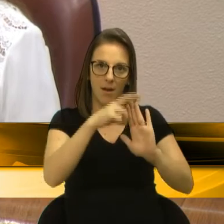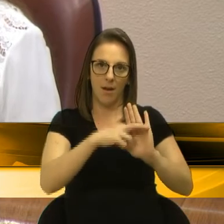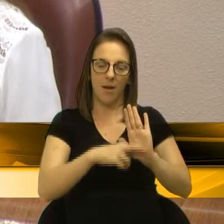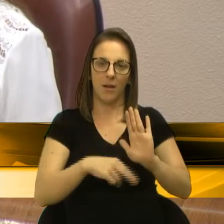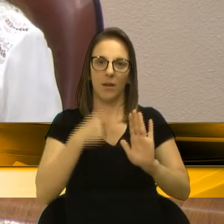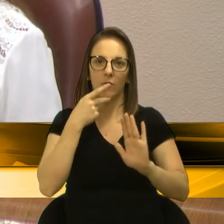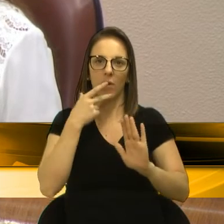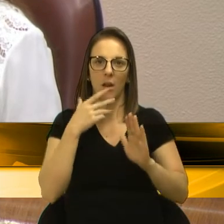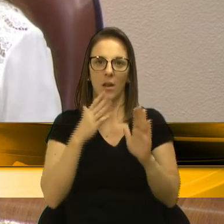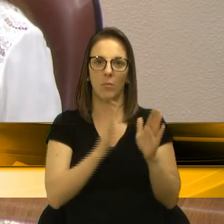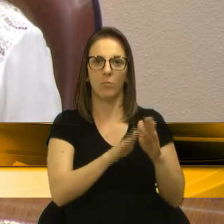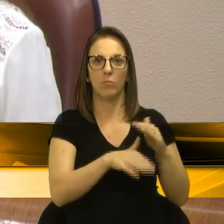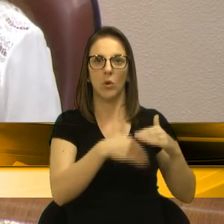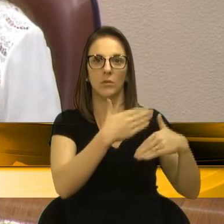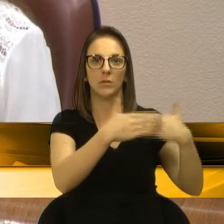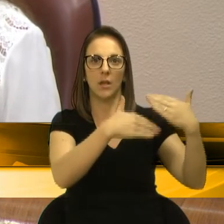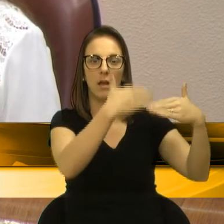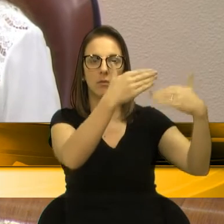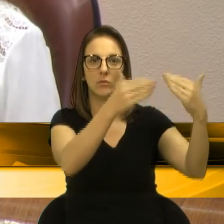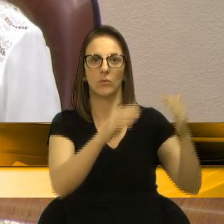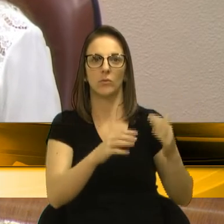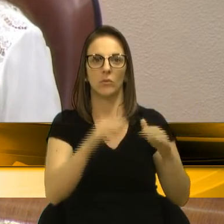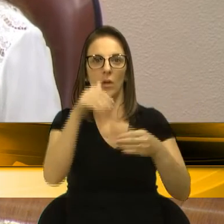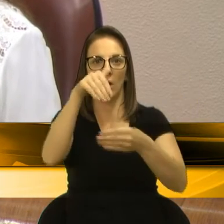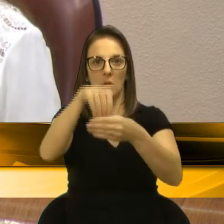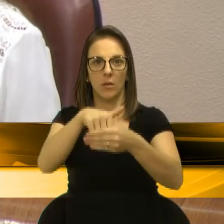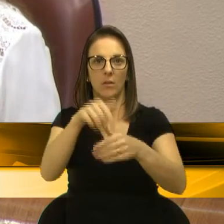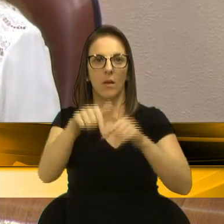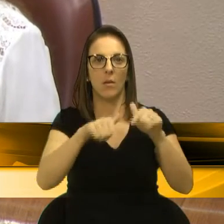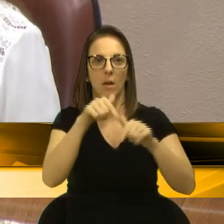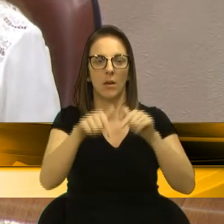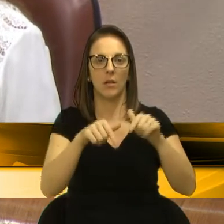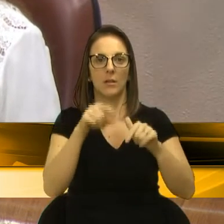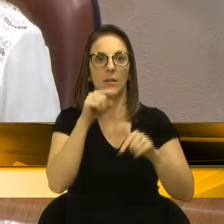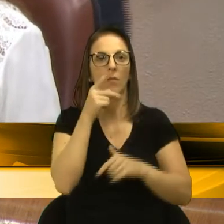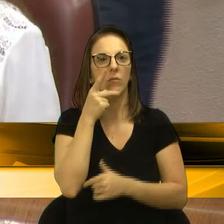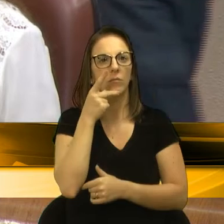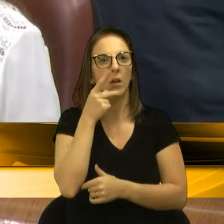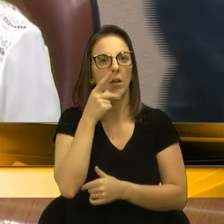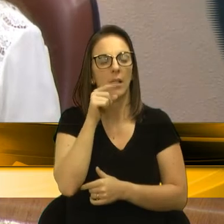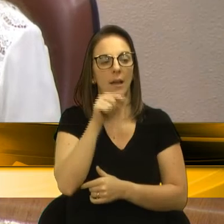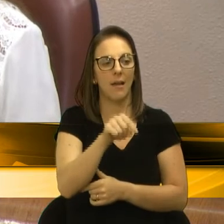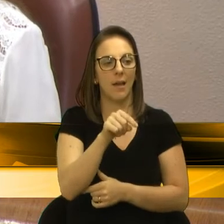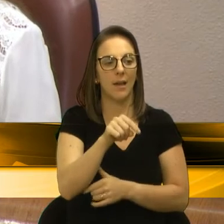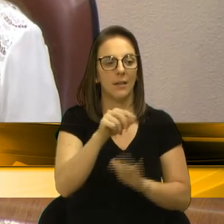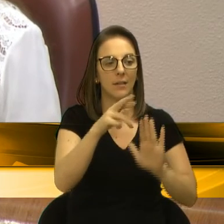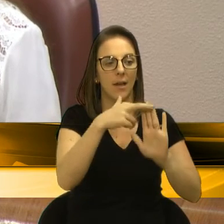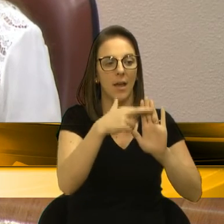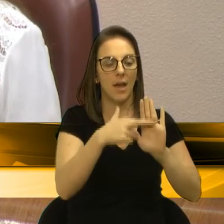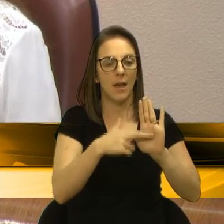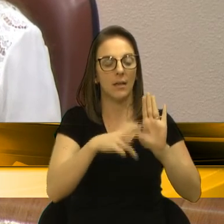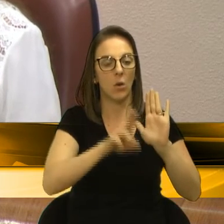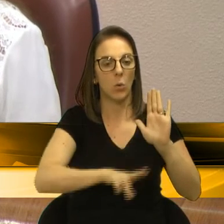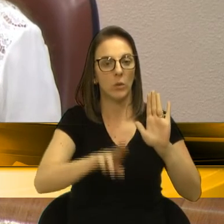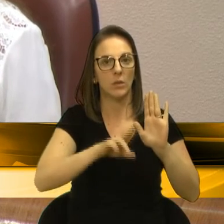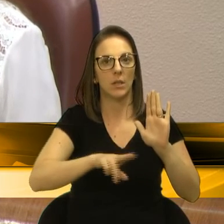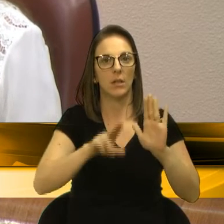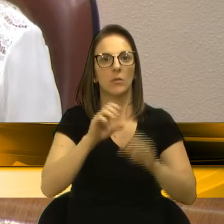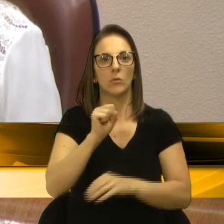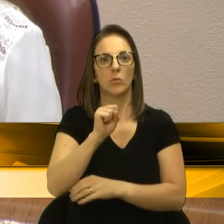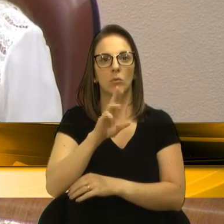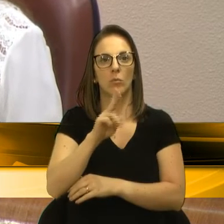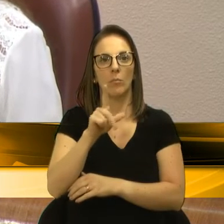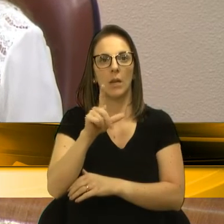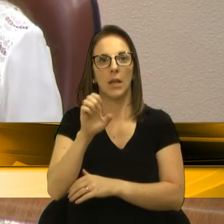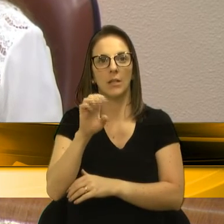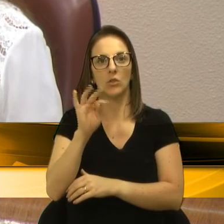trabalhistas ou administrativos, as disposições deste Código lhe serão aplicadas supletiva e subsidiariamente.